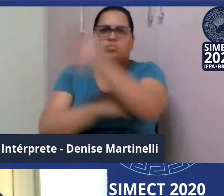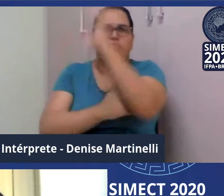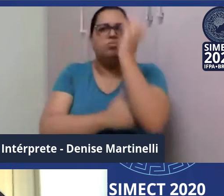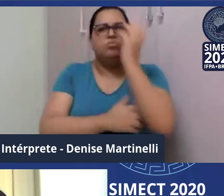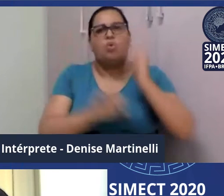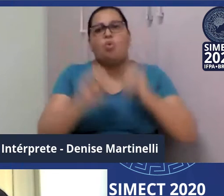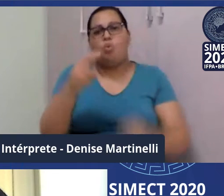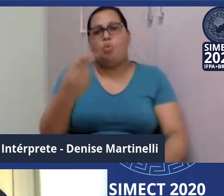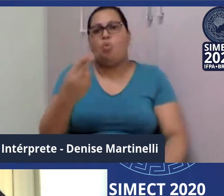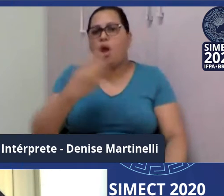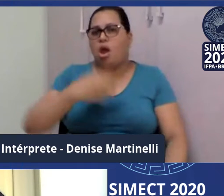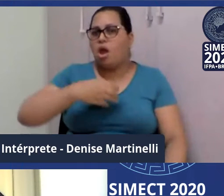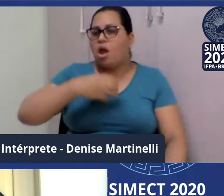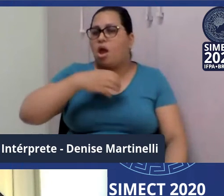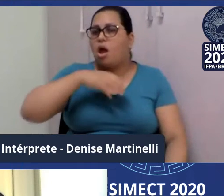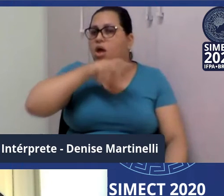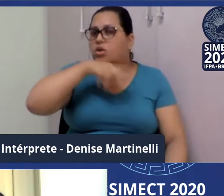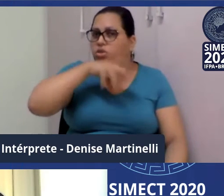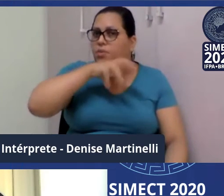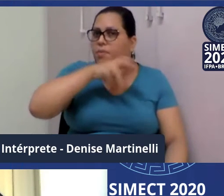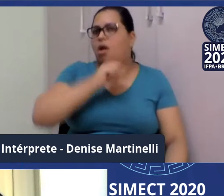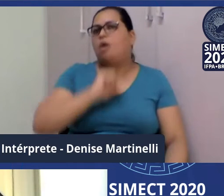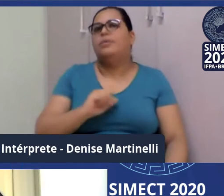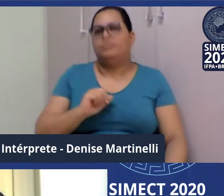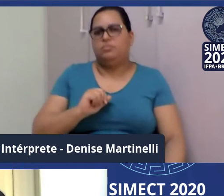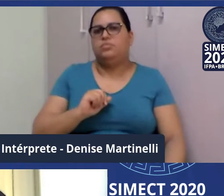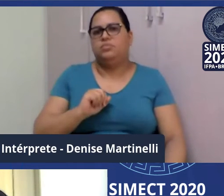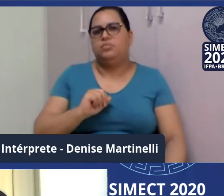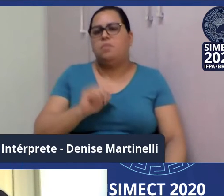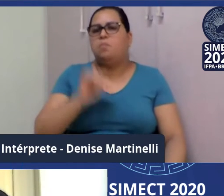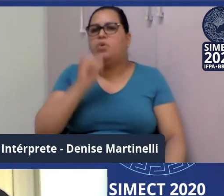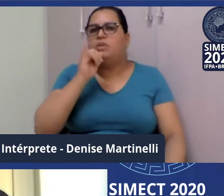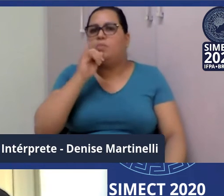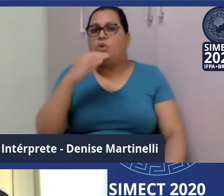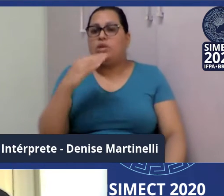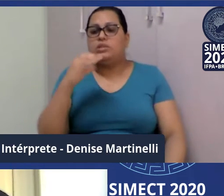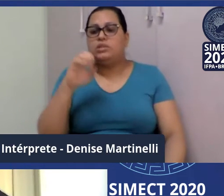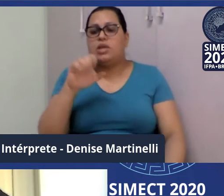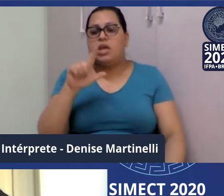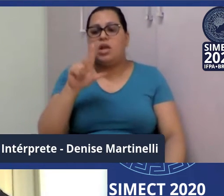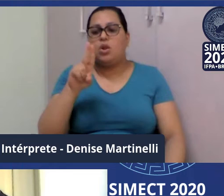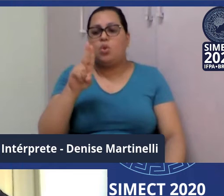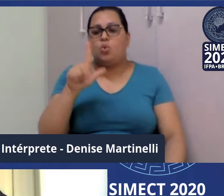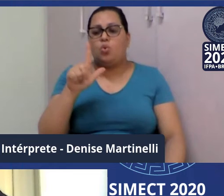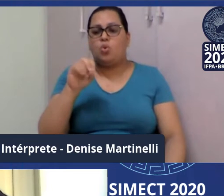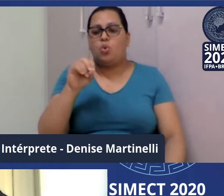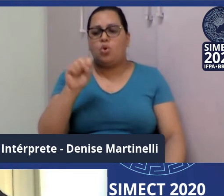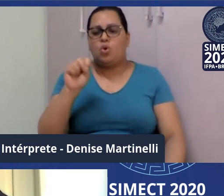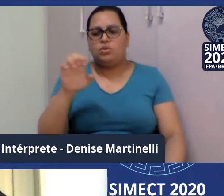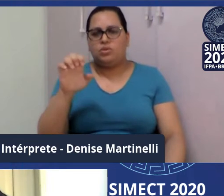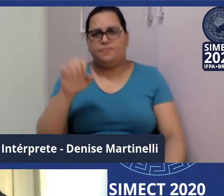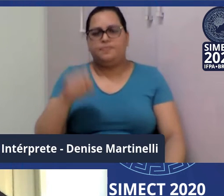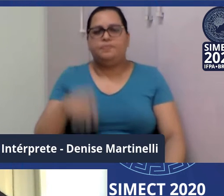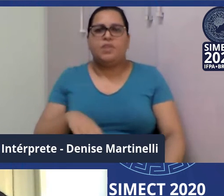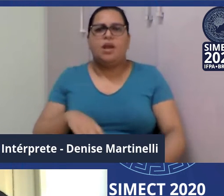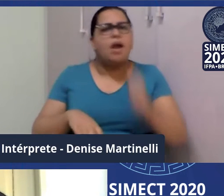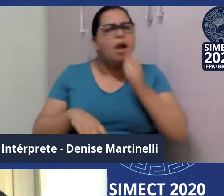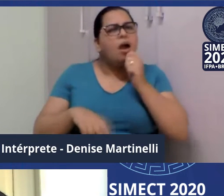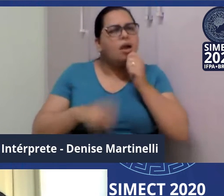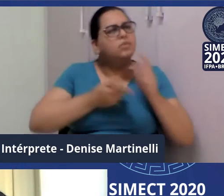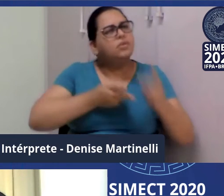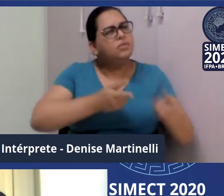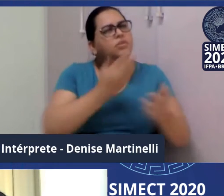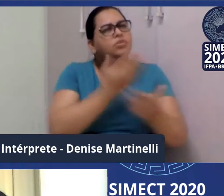doutorado que está vendo, que ainda está em análise, e dependendo dos resultados que dão, que eu vejo uma perspectiva muito